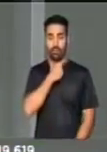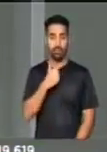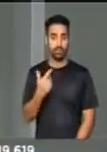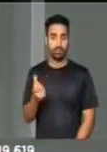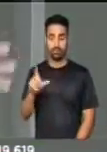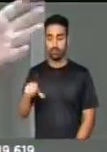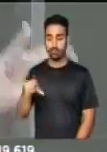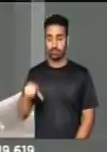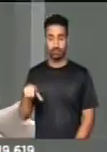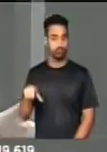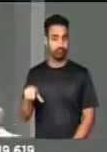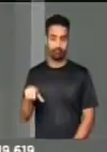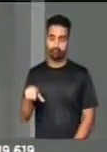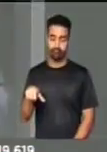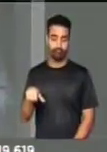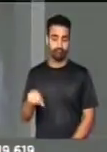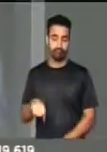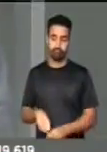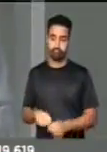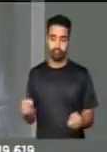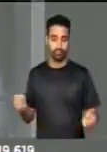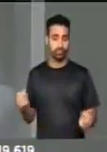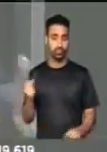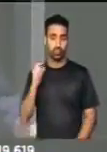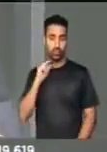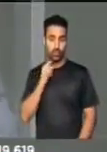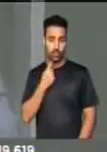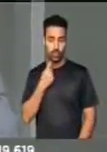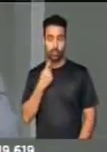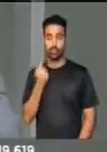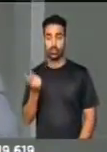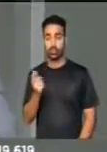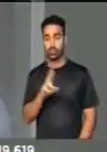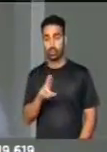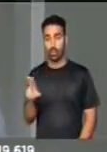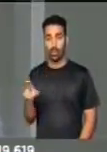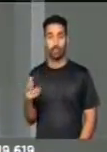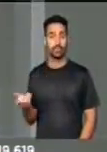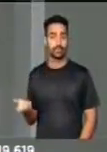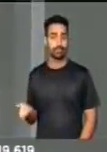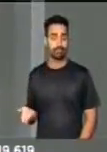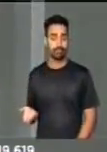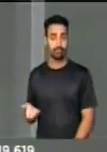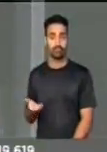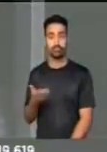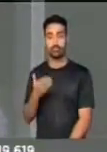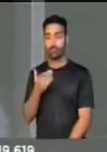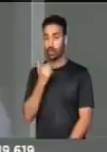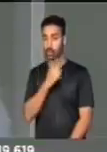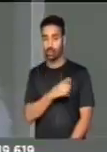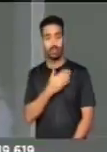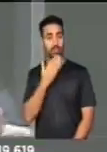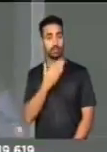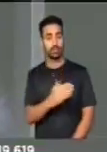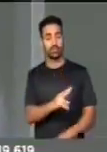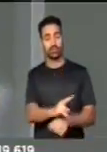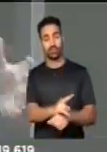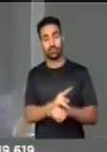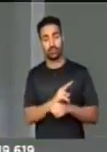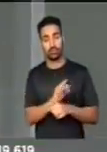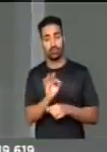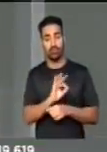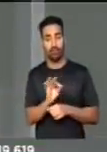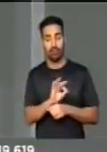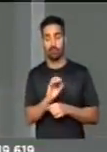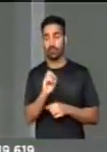crédito estourado, que estão com o nome do Serasa, no SPC, impedidos, inclusive, de comprar crédito e comprar fiado, porque o